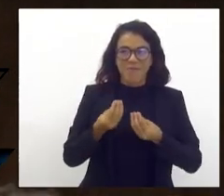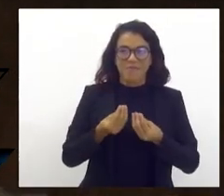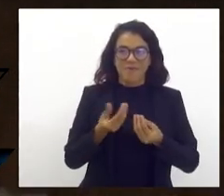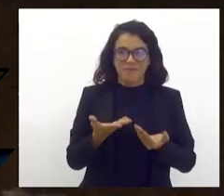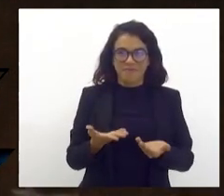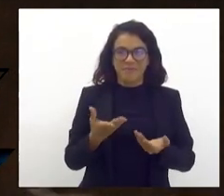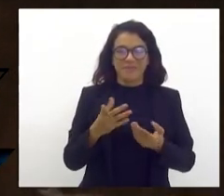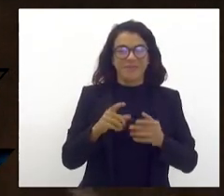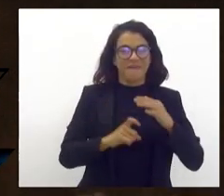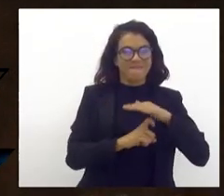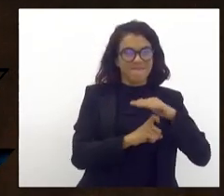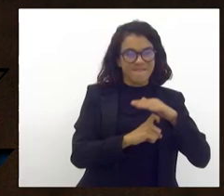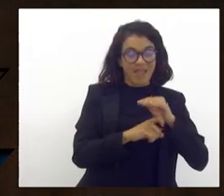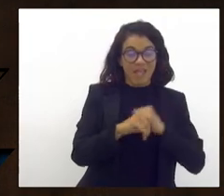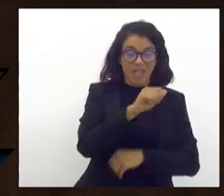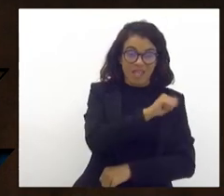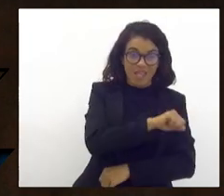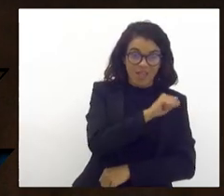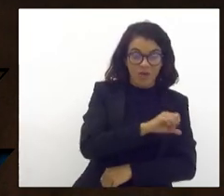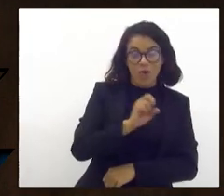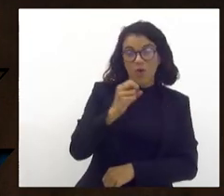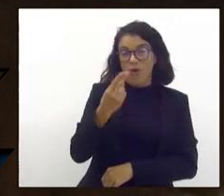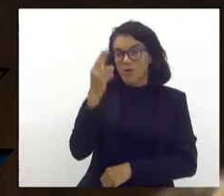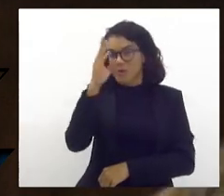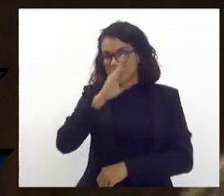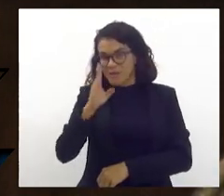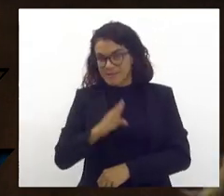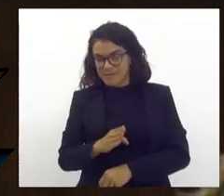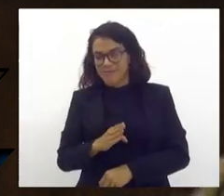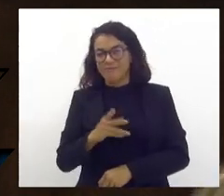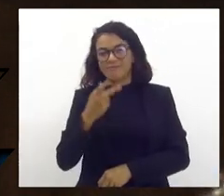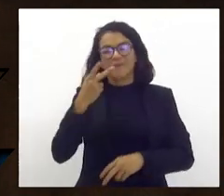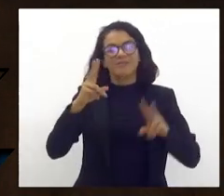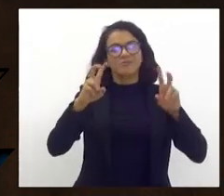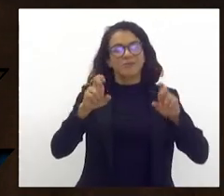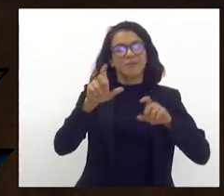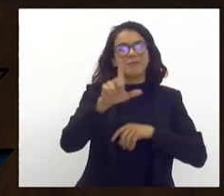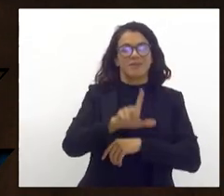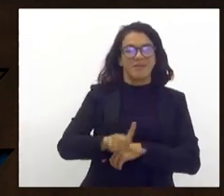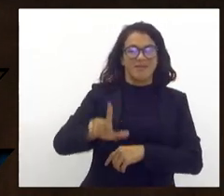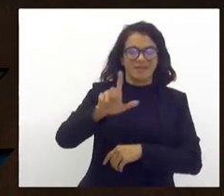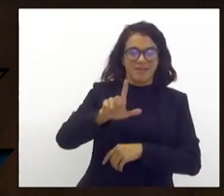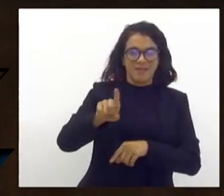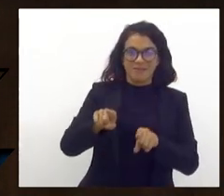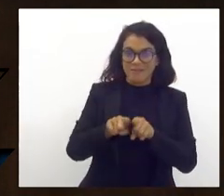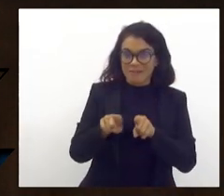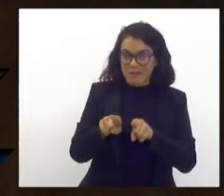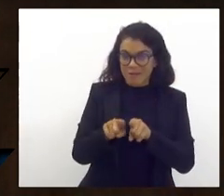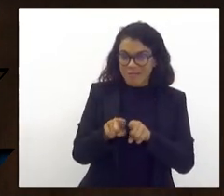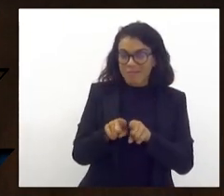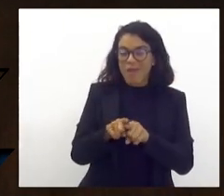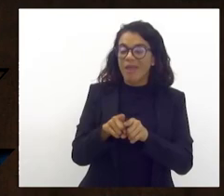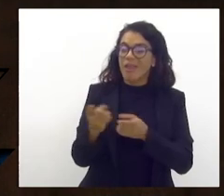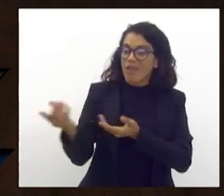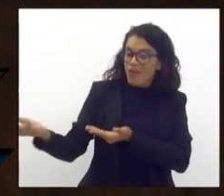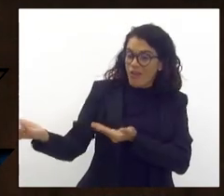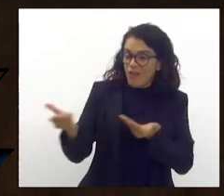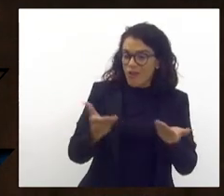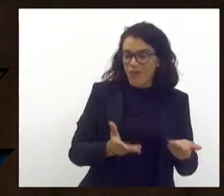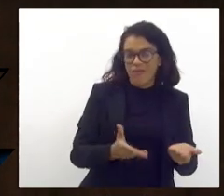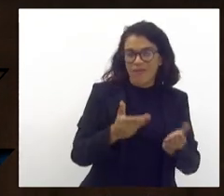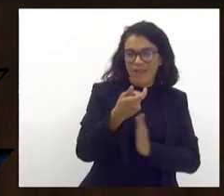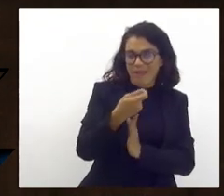periferias, seja no Rio de Janeiro e no Brasil, falar de literatura e trazer os autores de